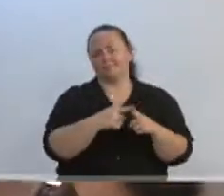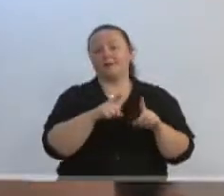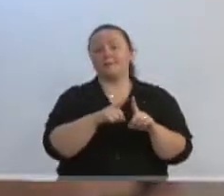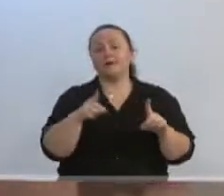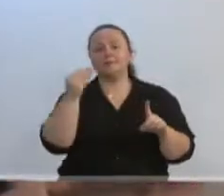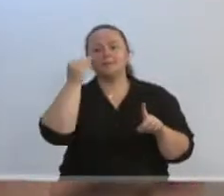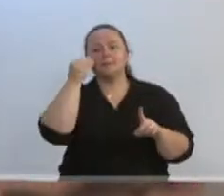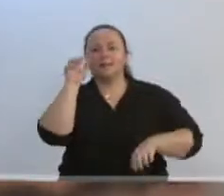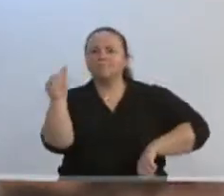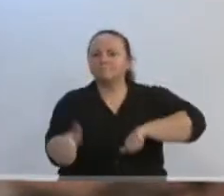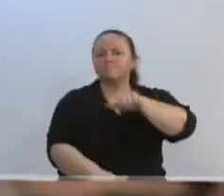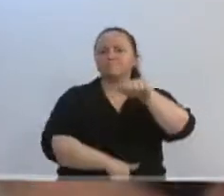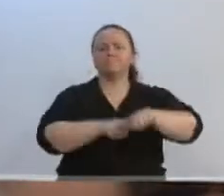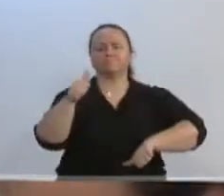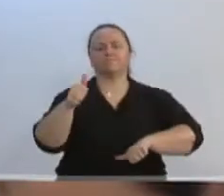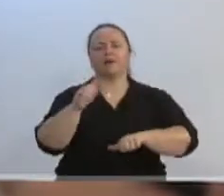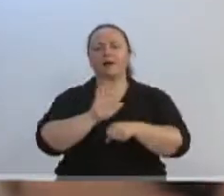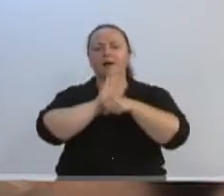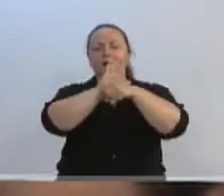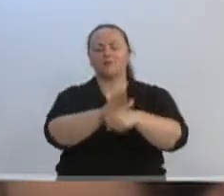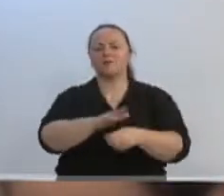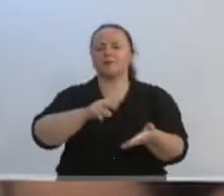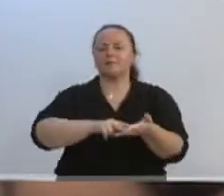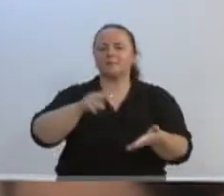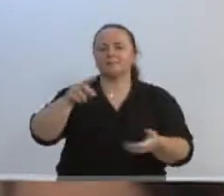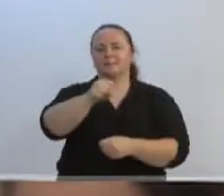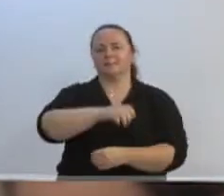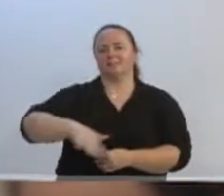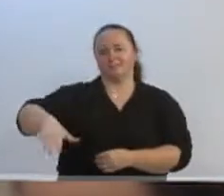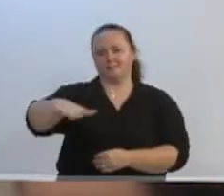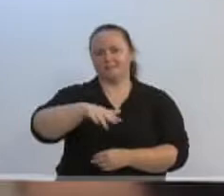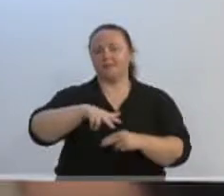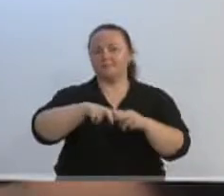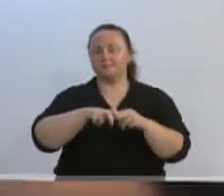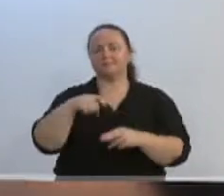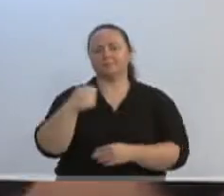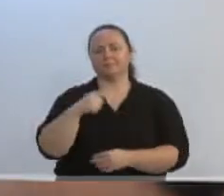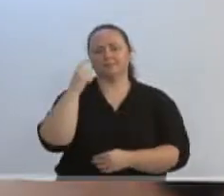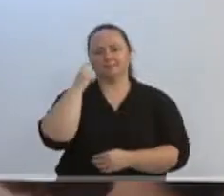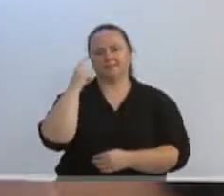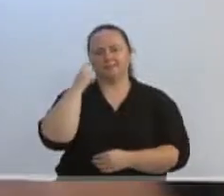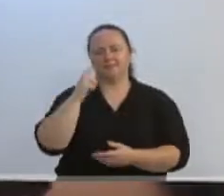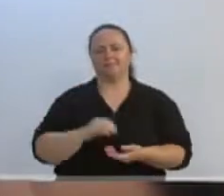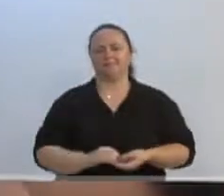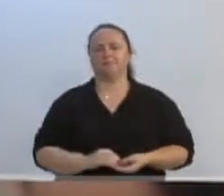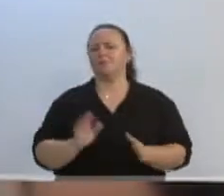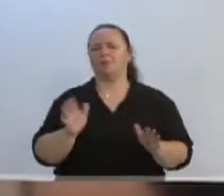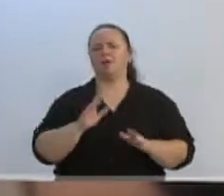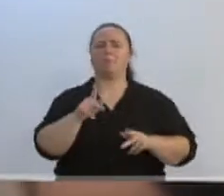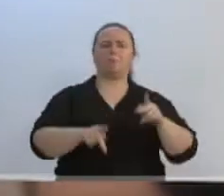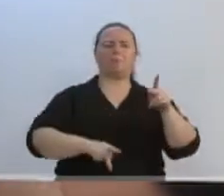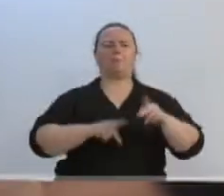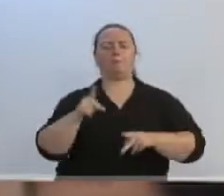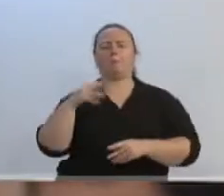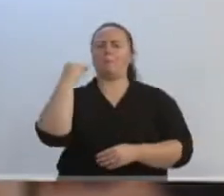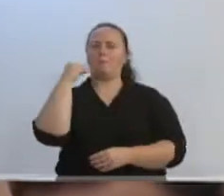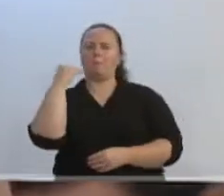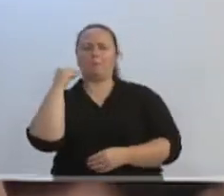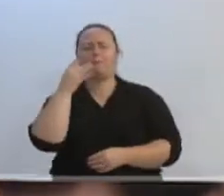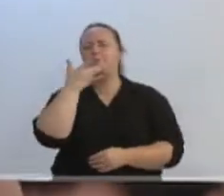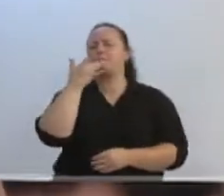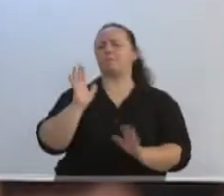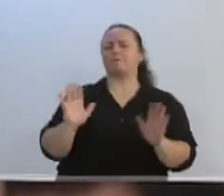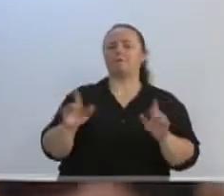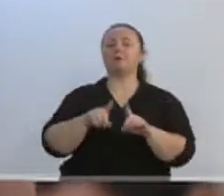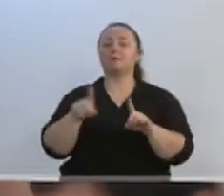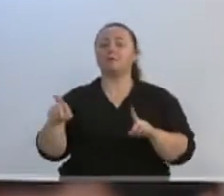conseguir transformar em algo que seja benéfico social. Eu acho que é por aí que a gente tem que pensar, não de uma forma populista, demagoga e fácil aqui, mas de uma forma